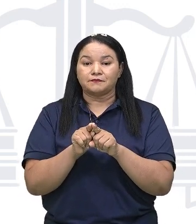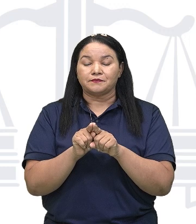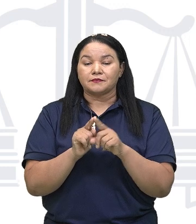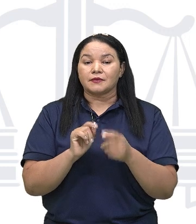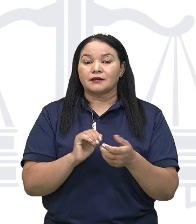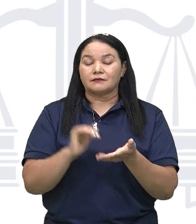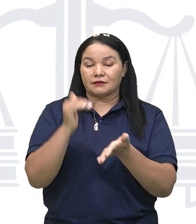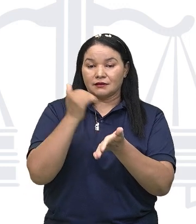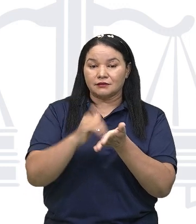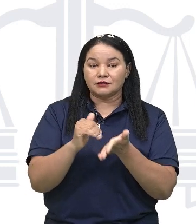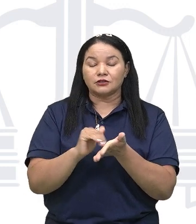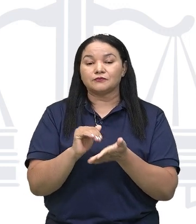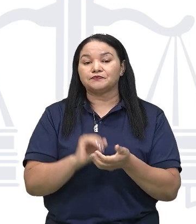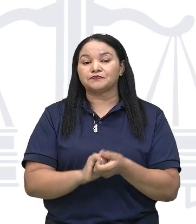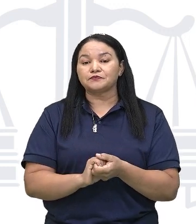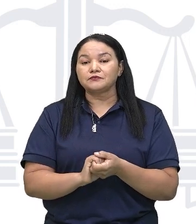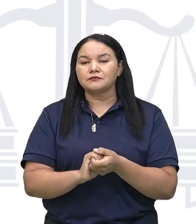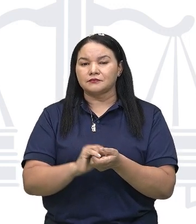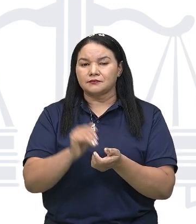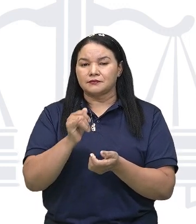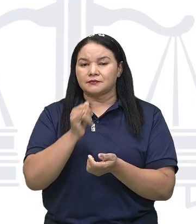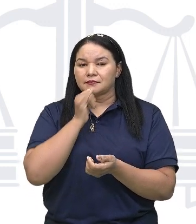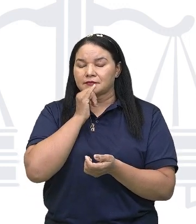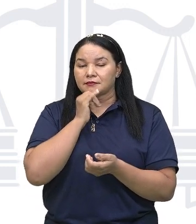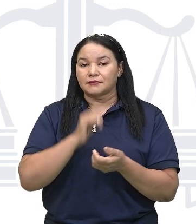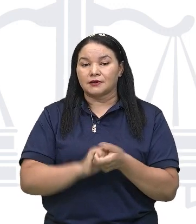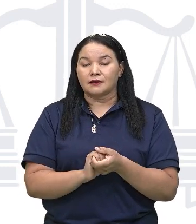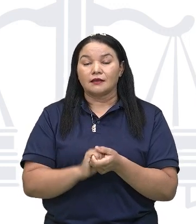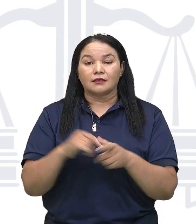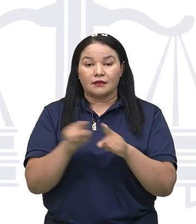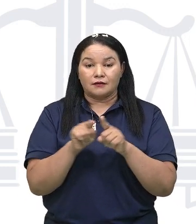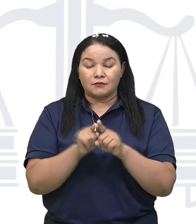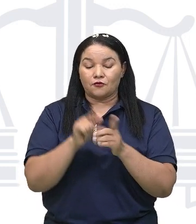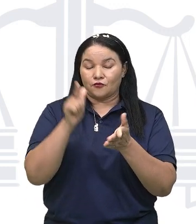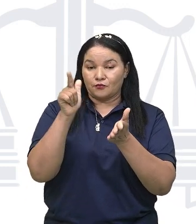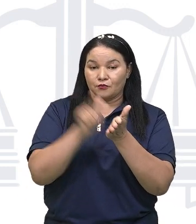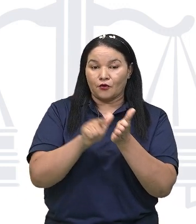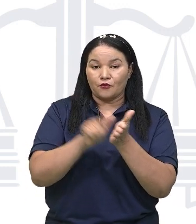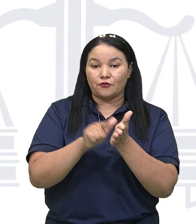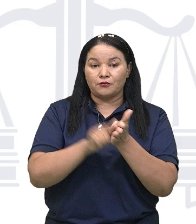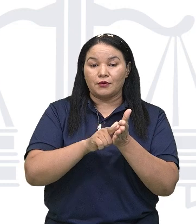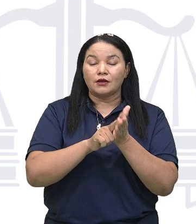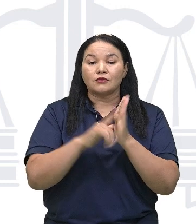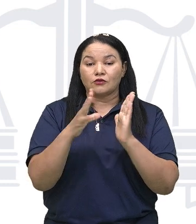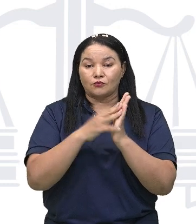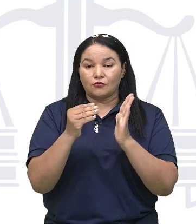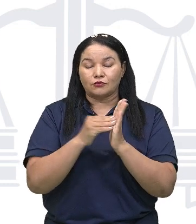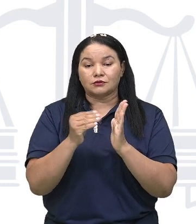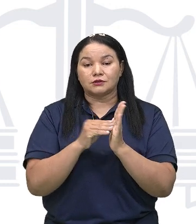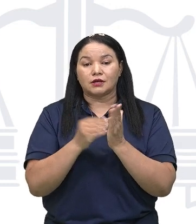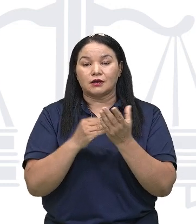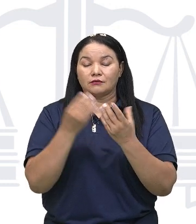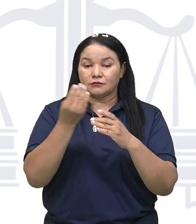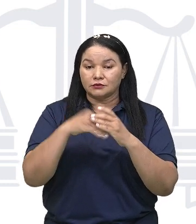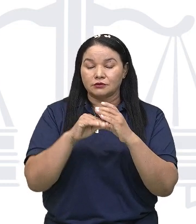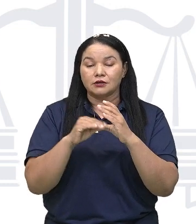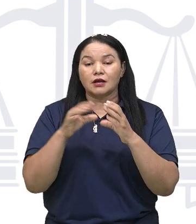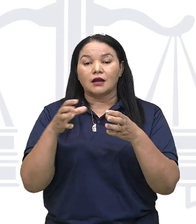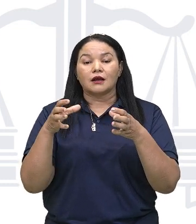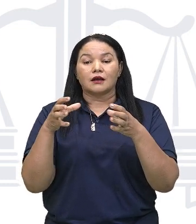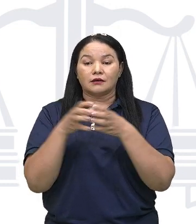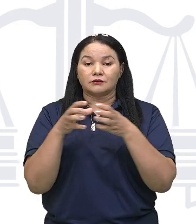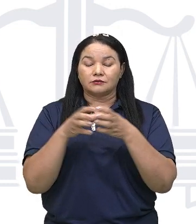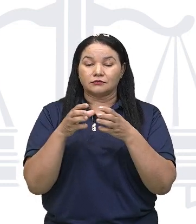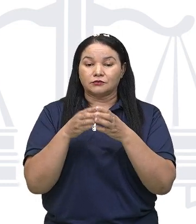é isso mesmo, esse modelo ele vai ser encaminhado junto com o pacote pedagógico, ele vai ser